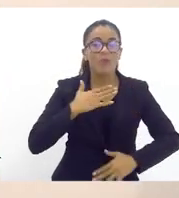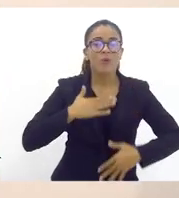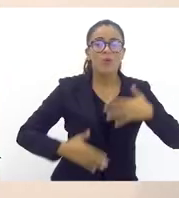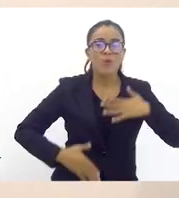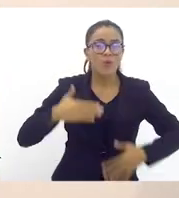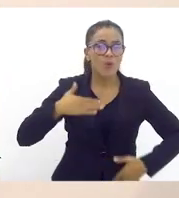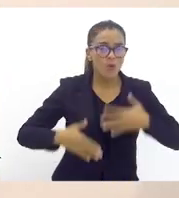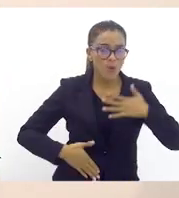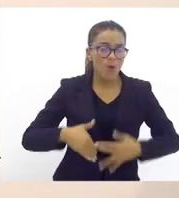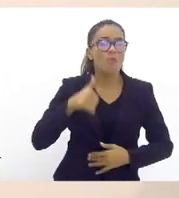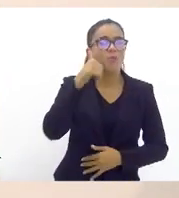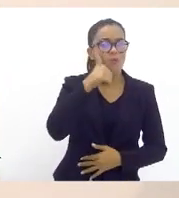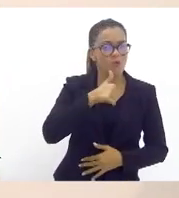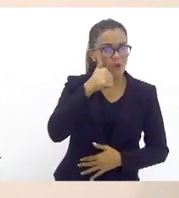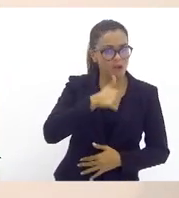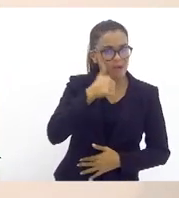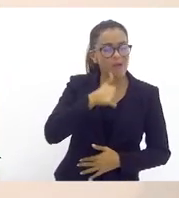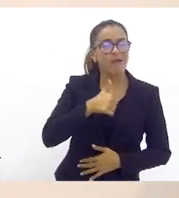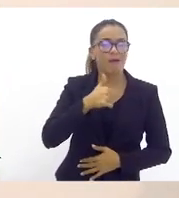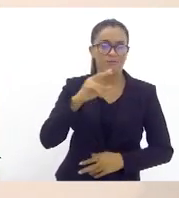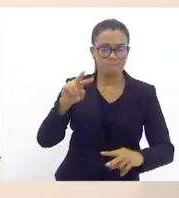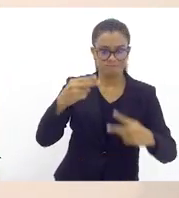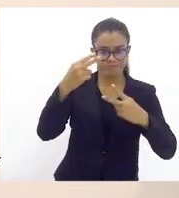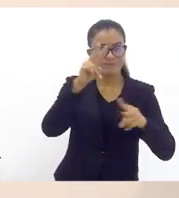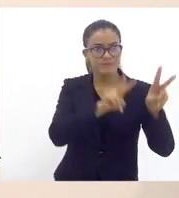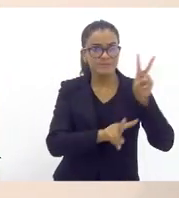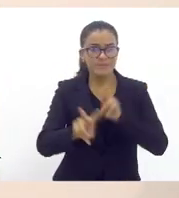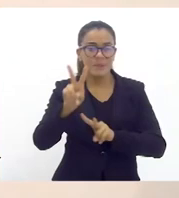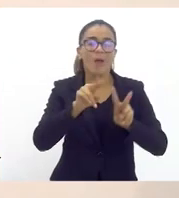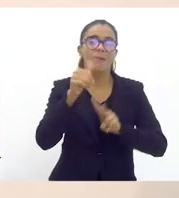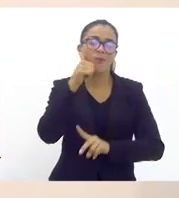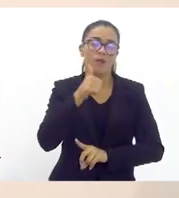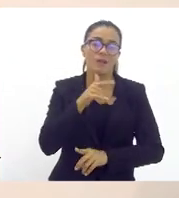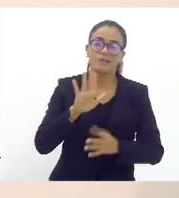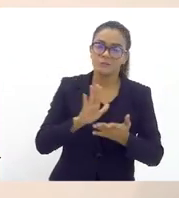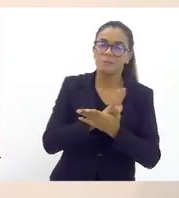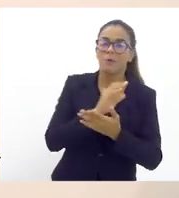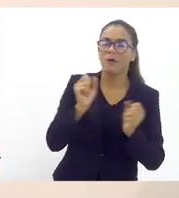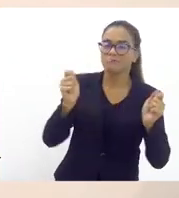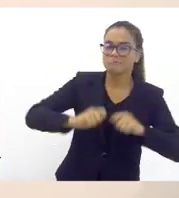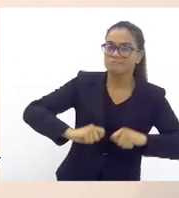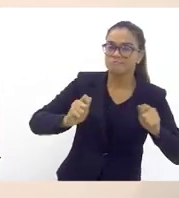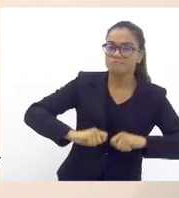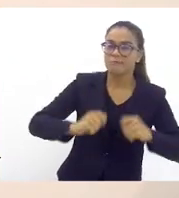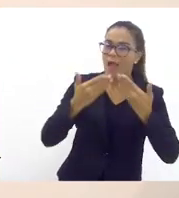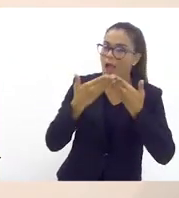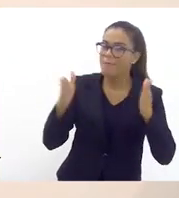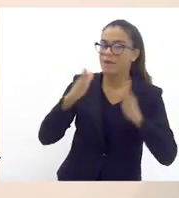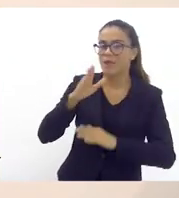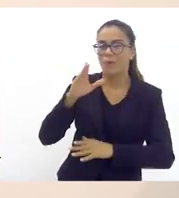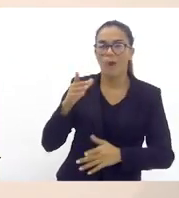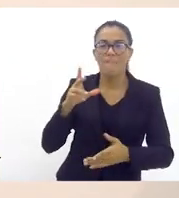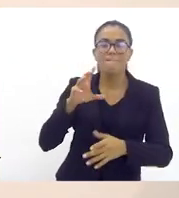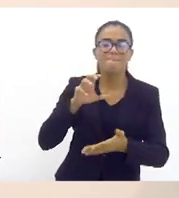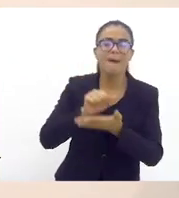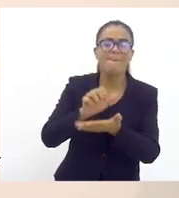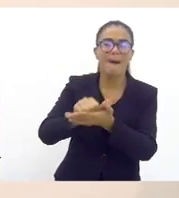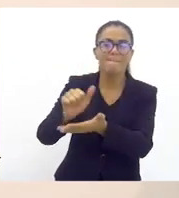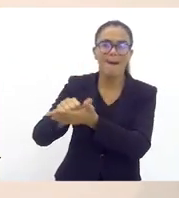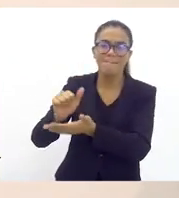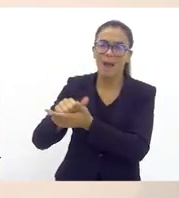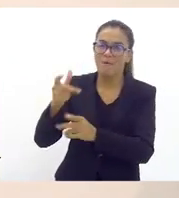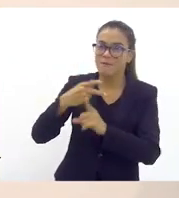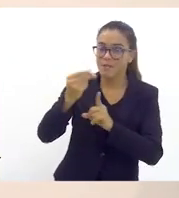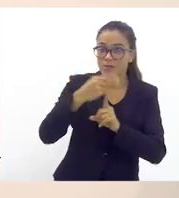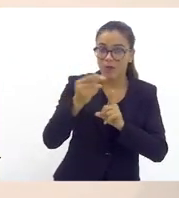se entendia como mulher ou como era lido como mulher. Acho que isso pode abrir alguns precedentes para nós, mas talvez a gente precise trazer isso